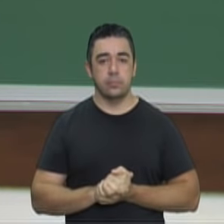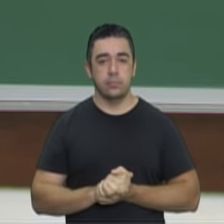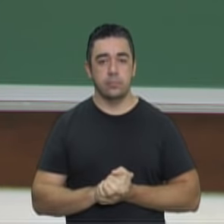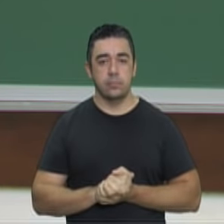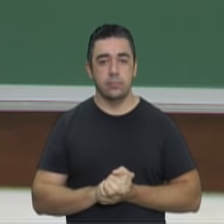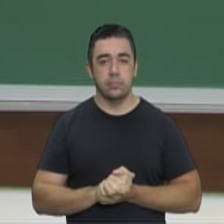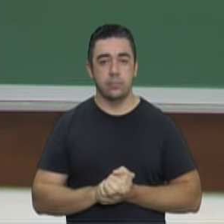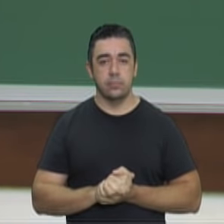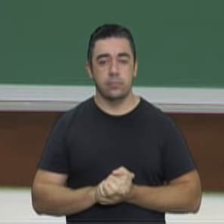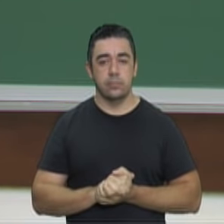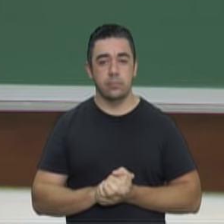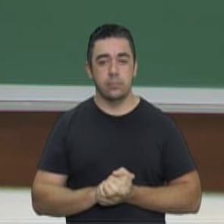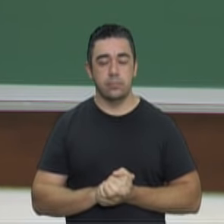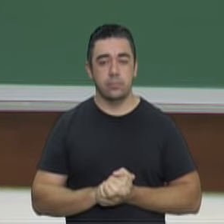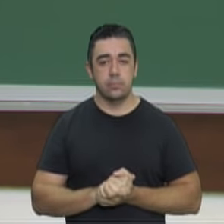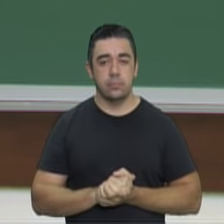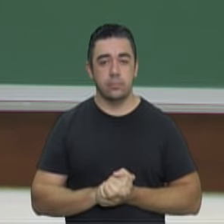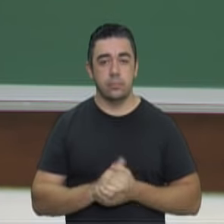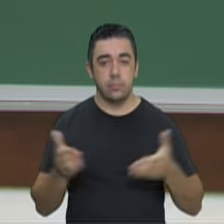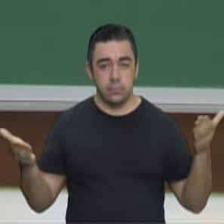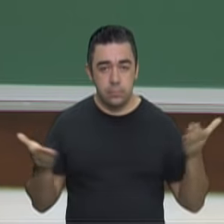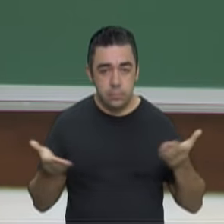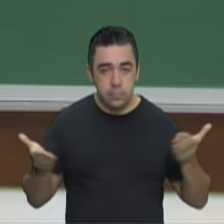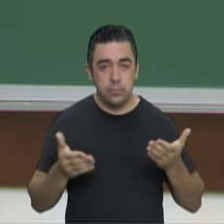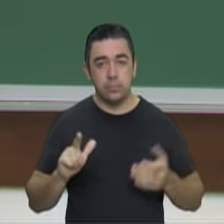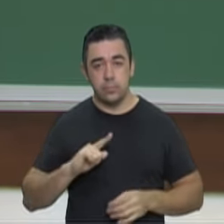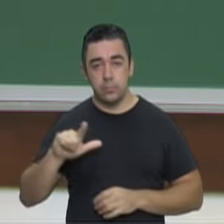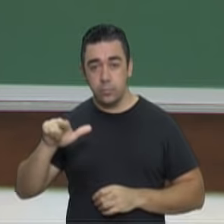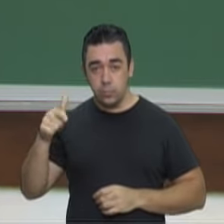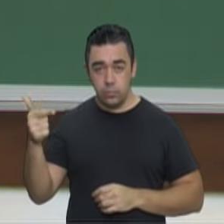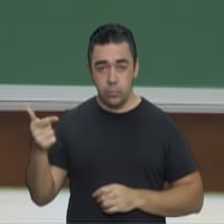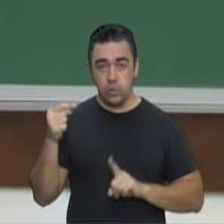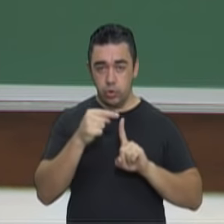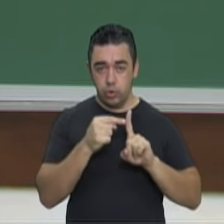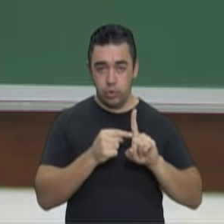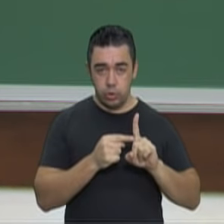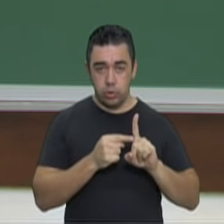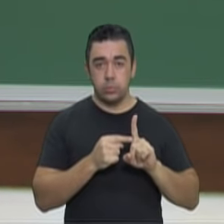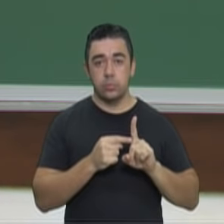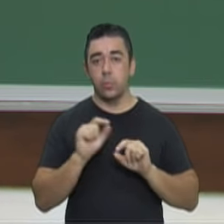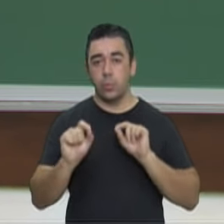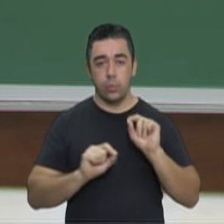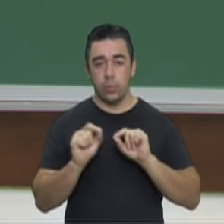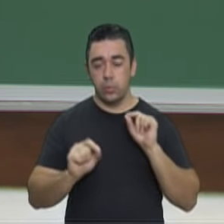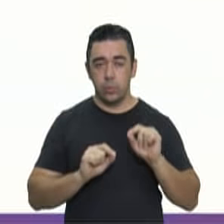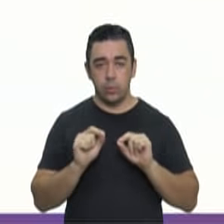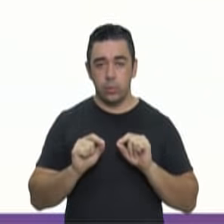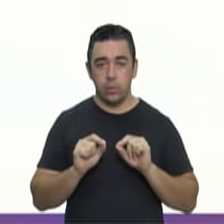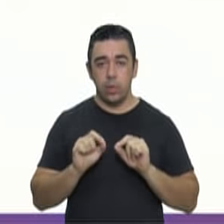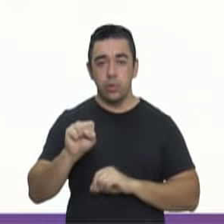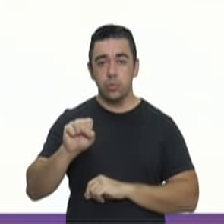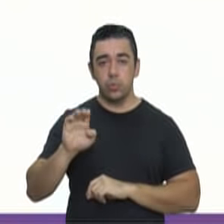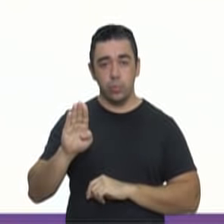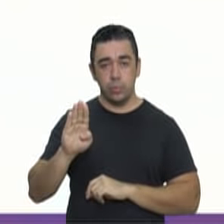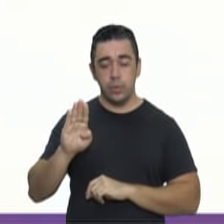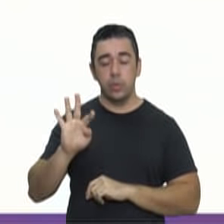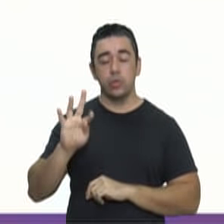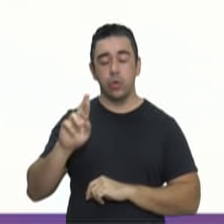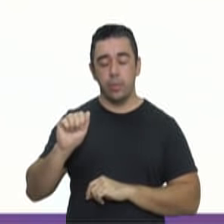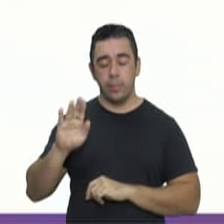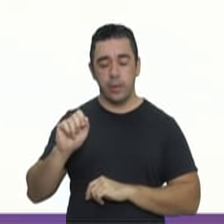tipo AF. Agora nós temos o próximo tipo climático do nosso estado, que é o clima subtropical